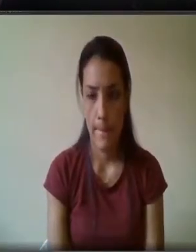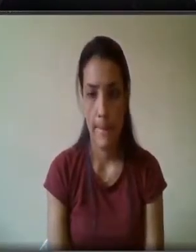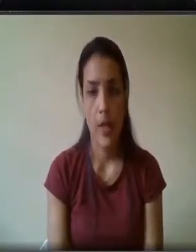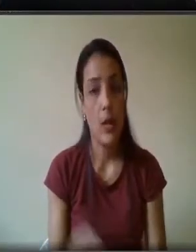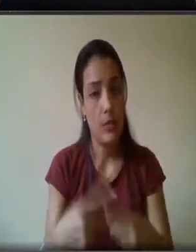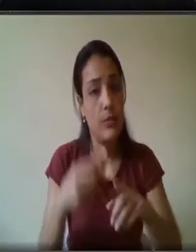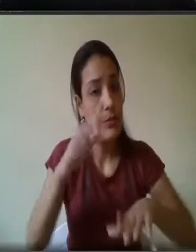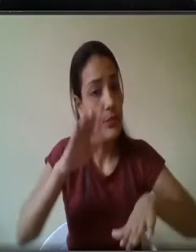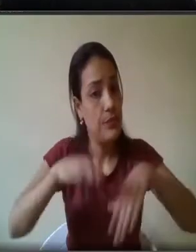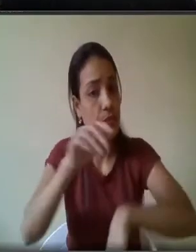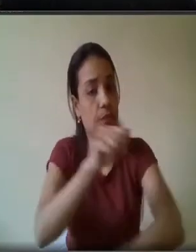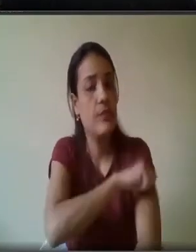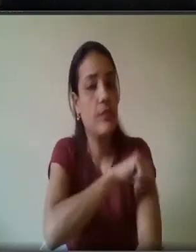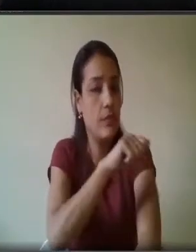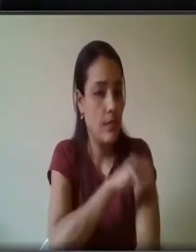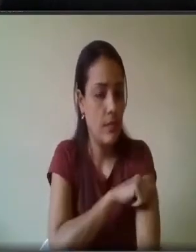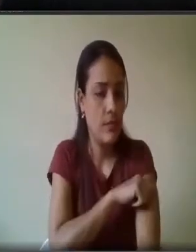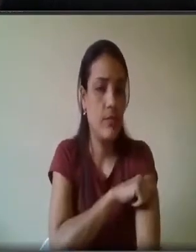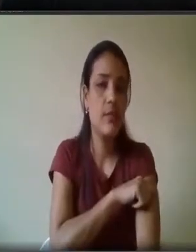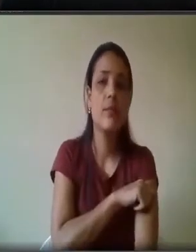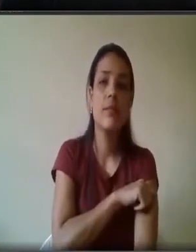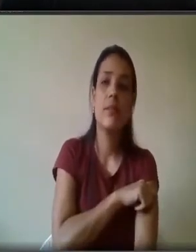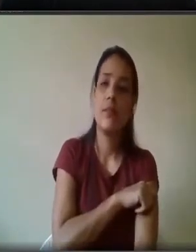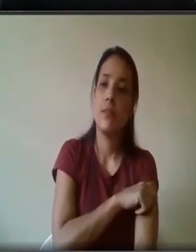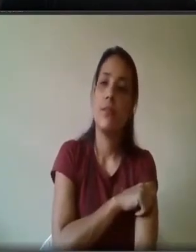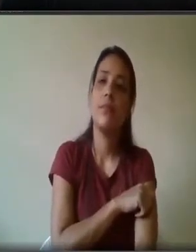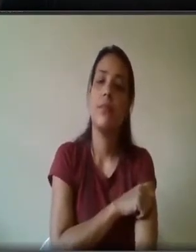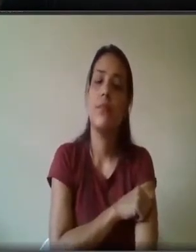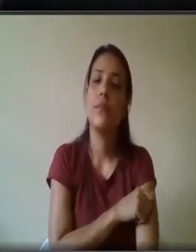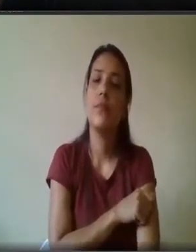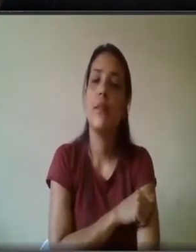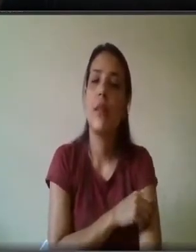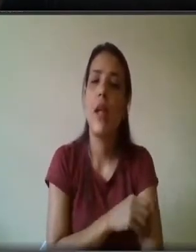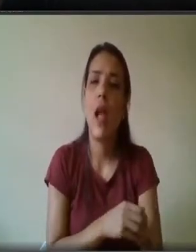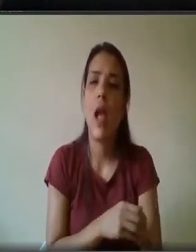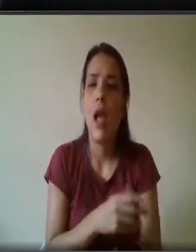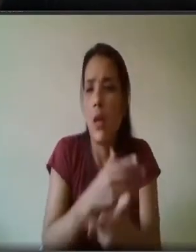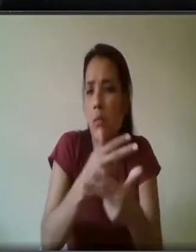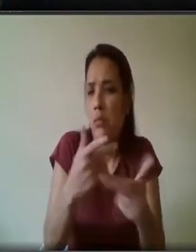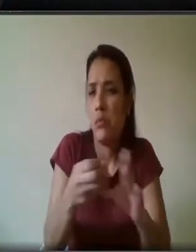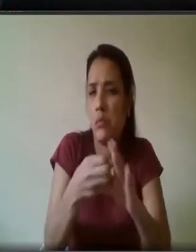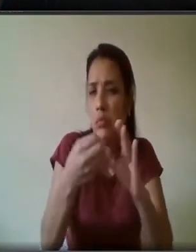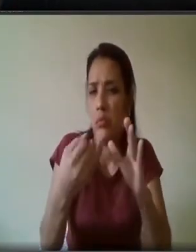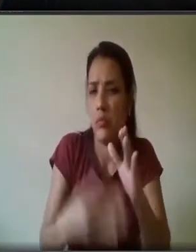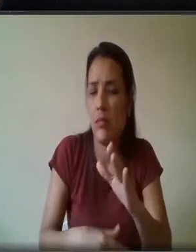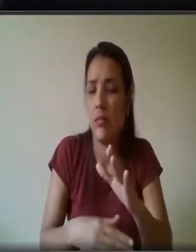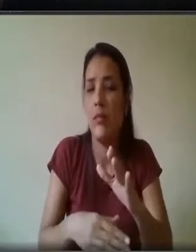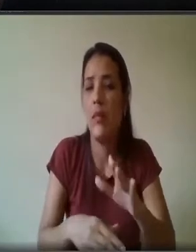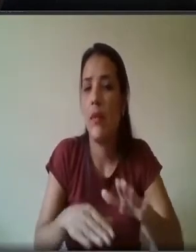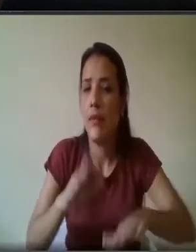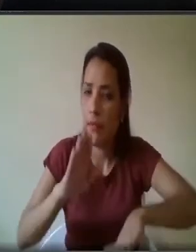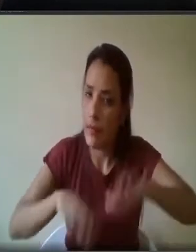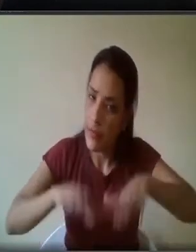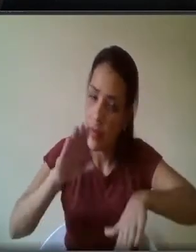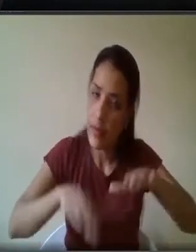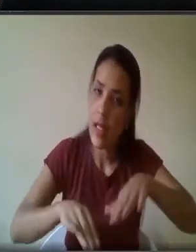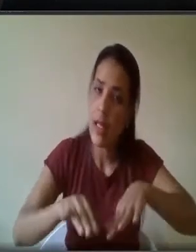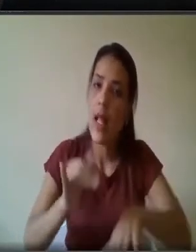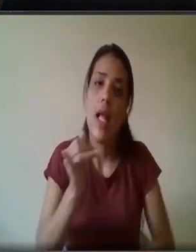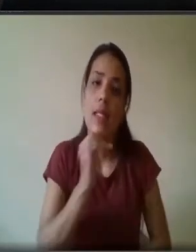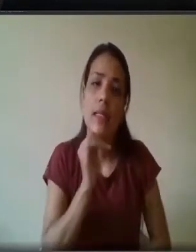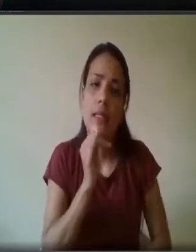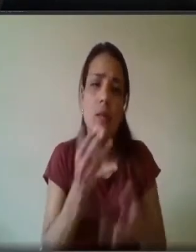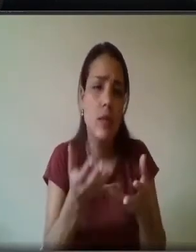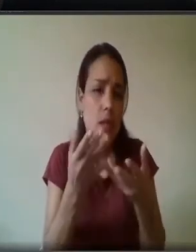os dobramentos sempre ocorrem na pluralidade. Então, toda vez que você quiser saber algo que é um dobramento, veja que é